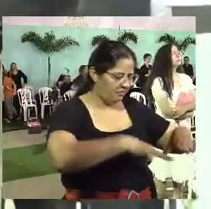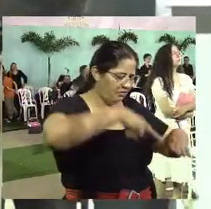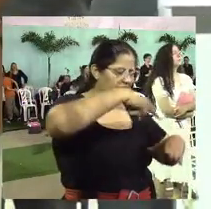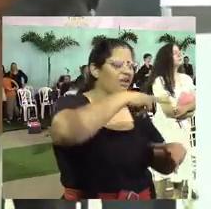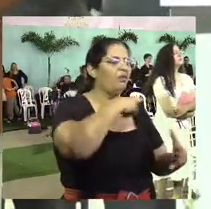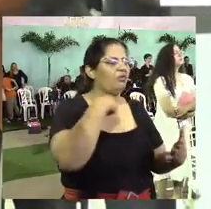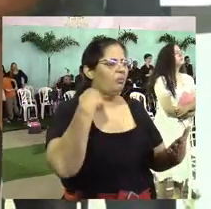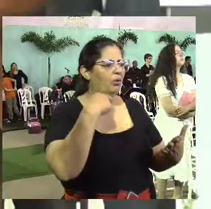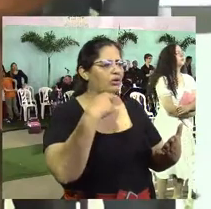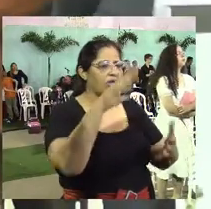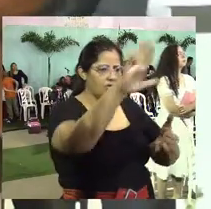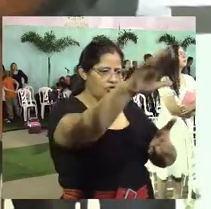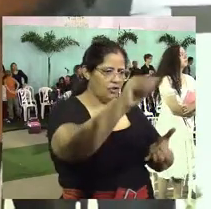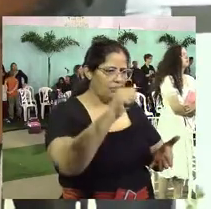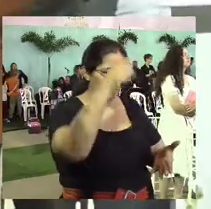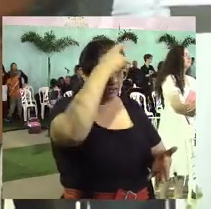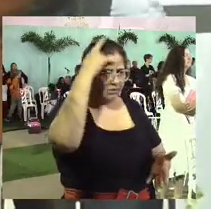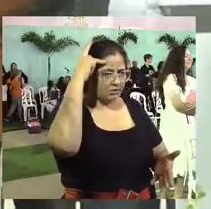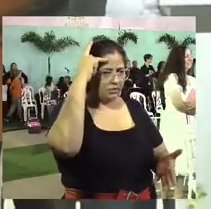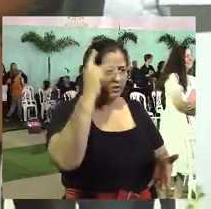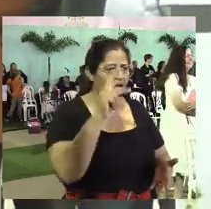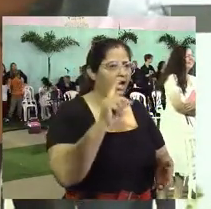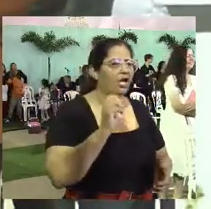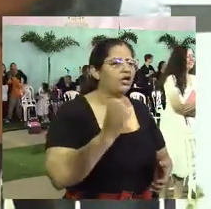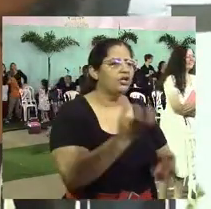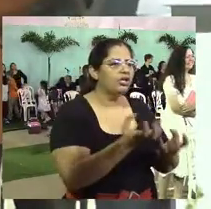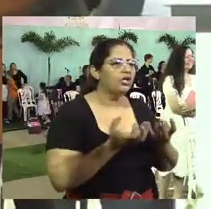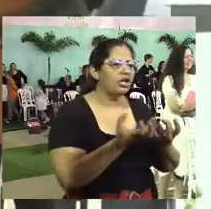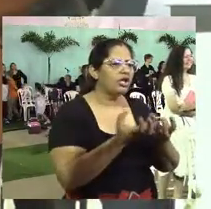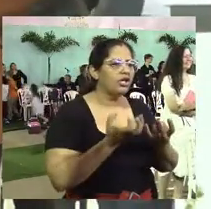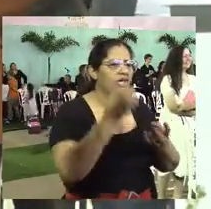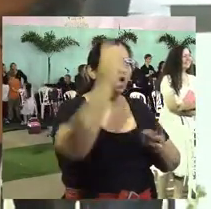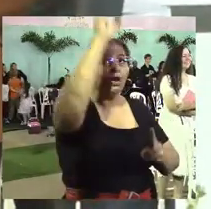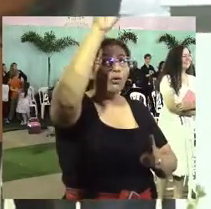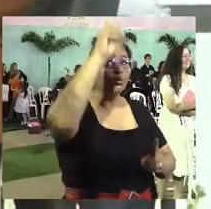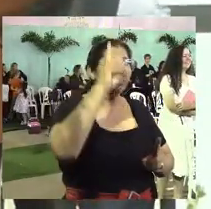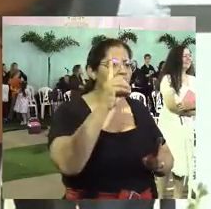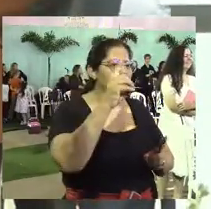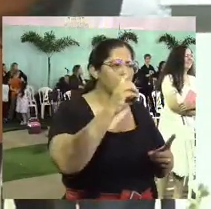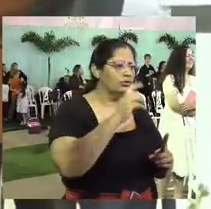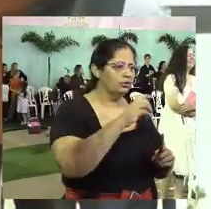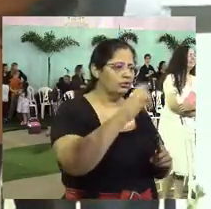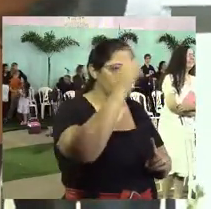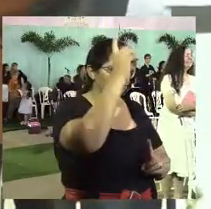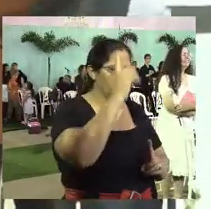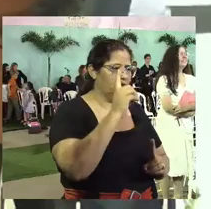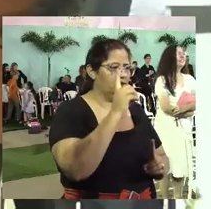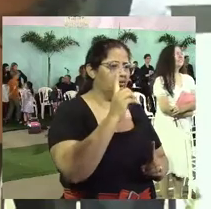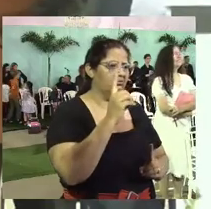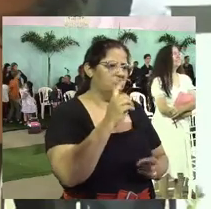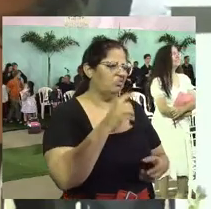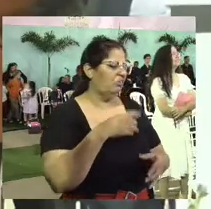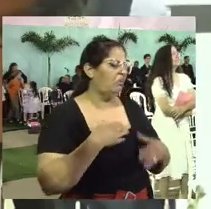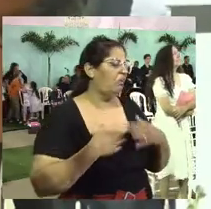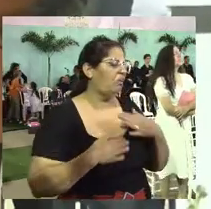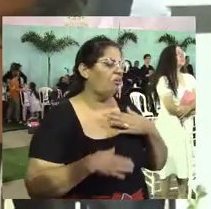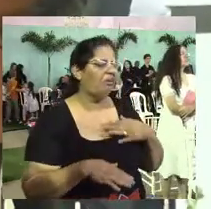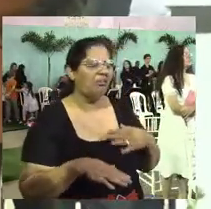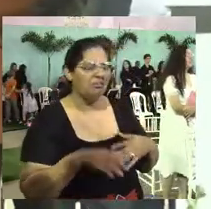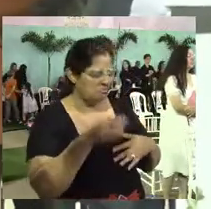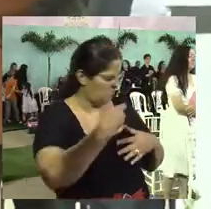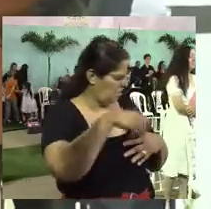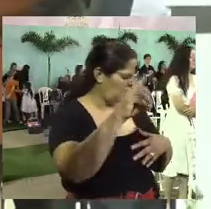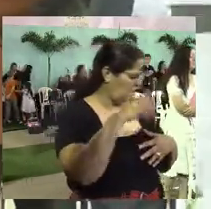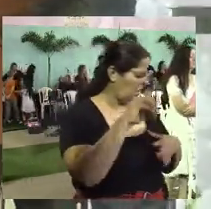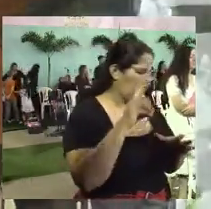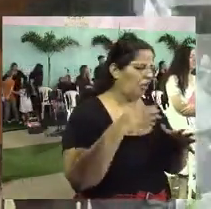chamar essas pessoas que querem o sobrenatural você que quer uma vida muito normalzinha não precisa vir fica aí